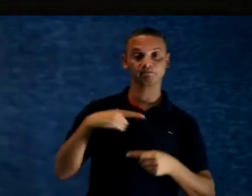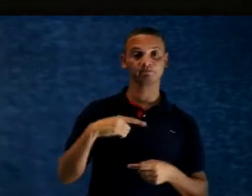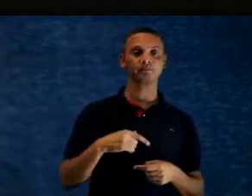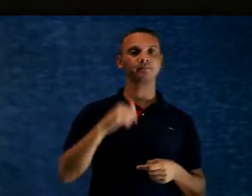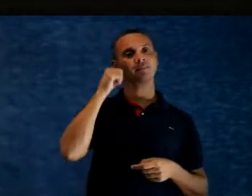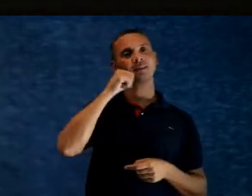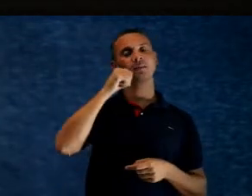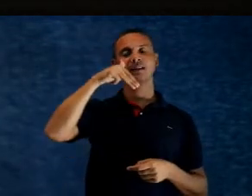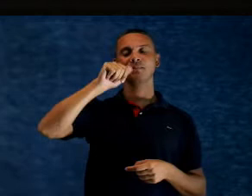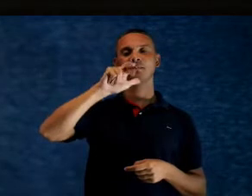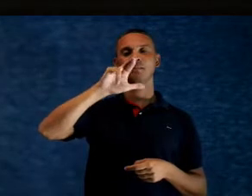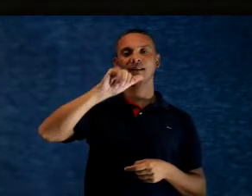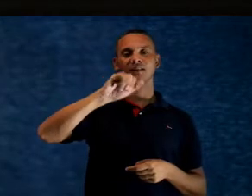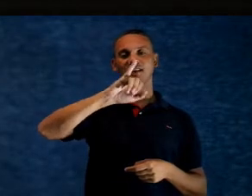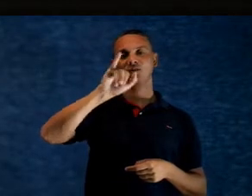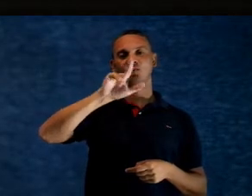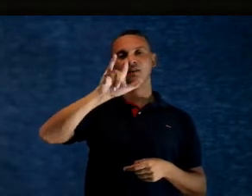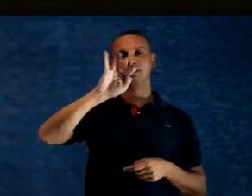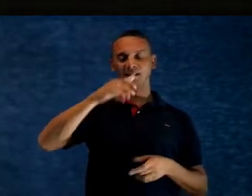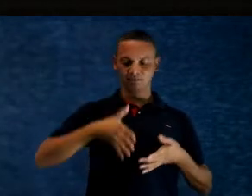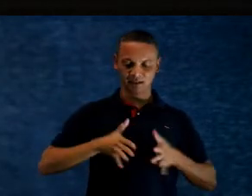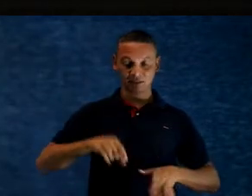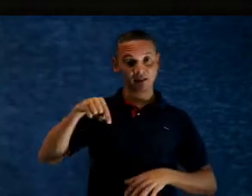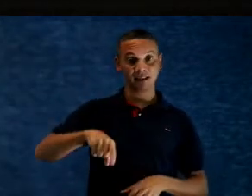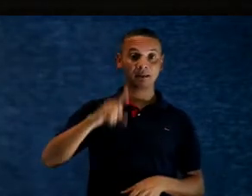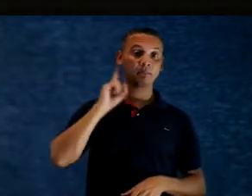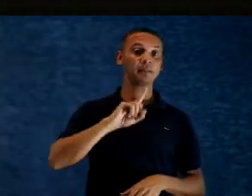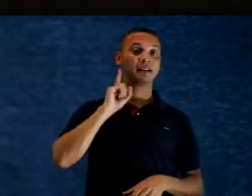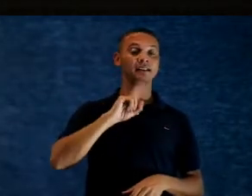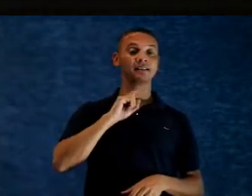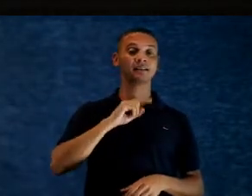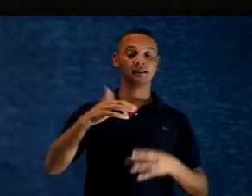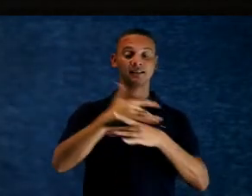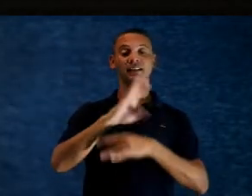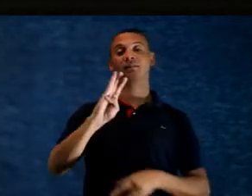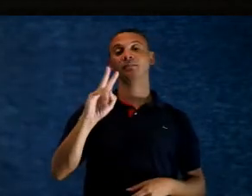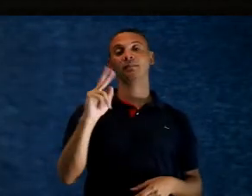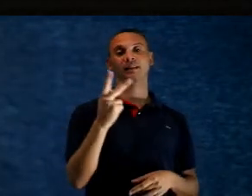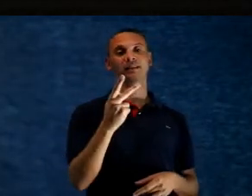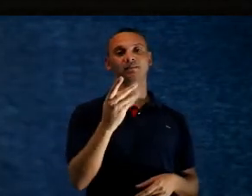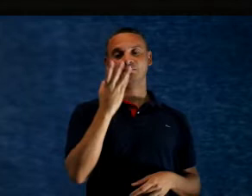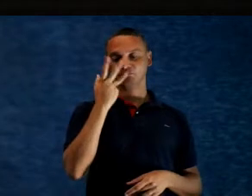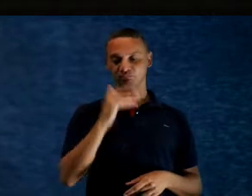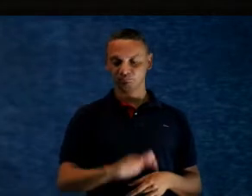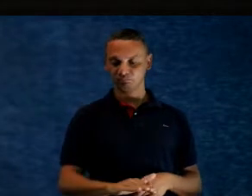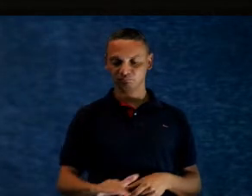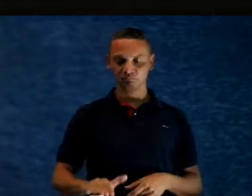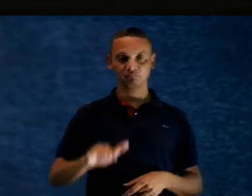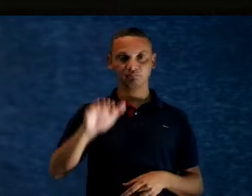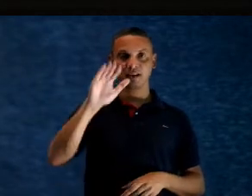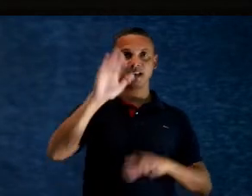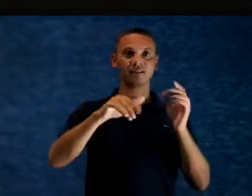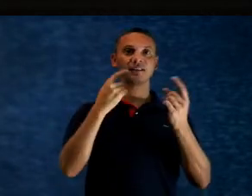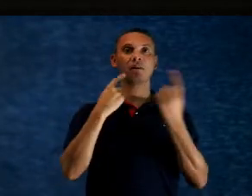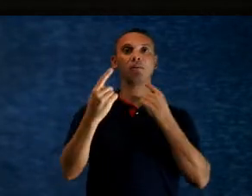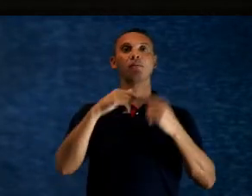sabe, né, se em algum momento ela não caminhou aqui pela rua. Então, esta é a lembrança que fica de Maria Julieta Drummond